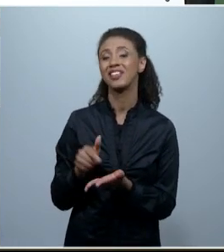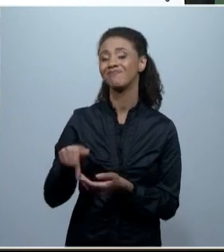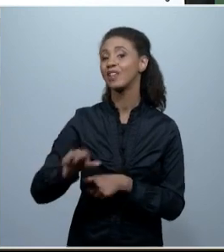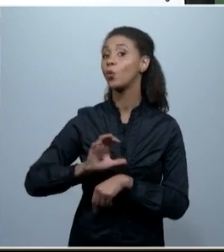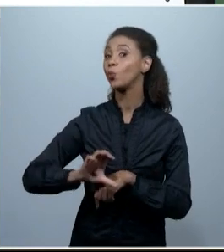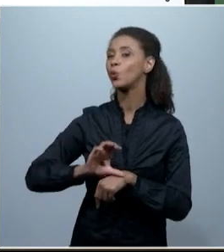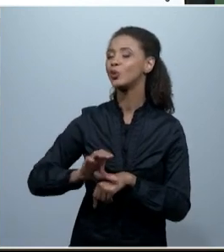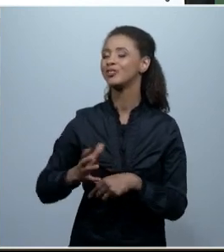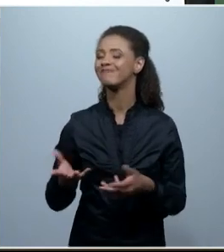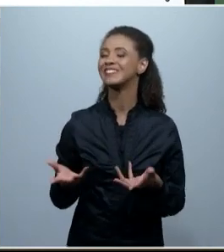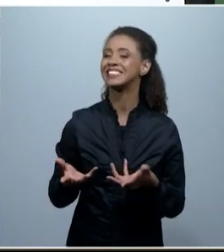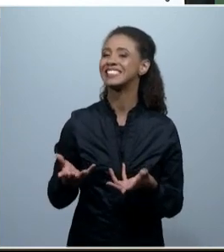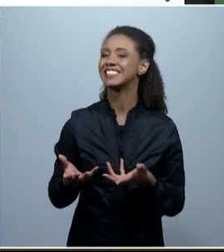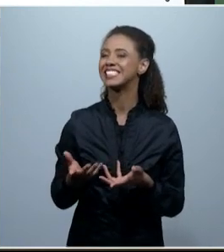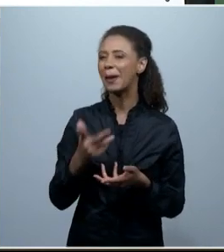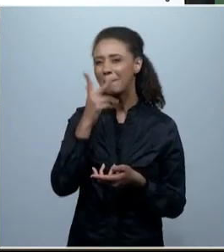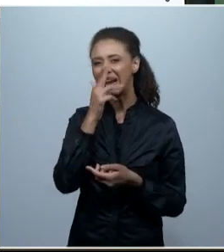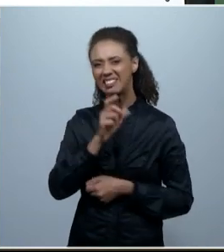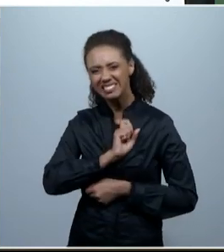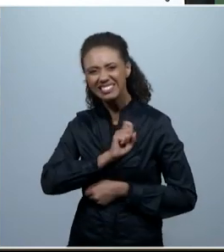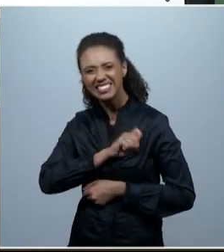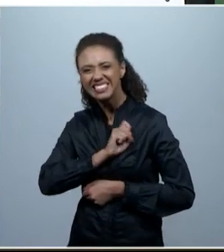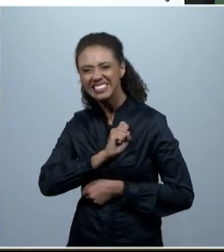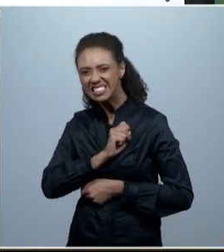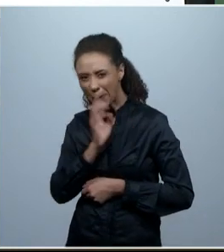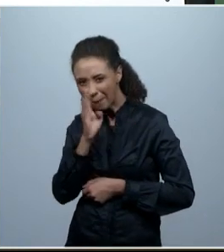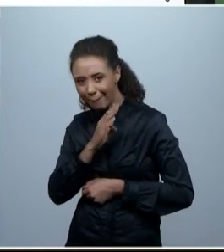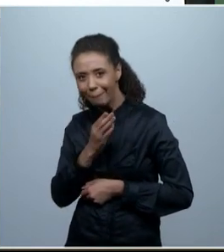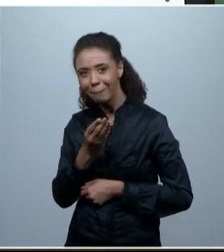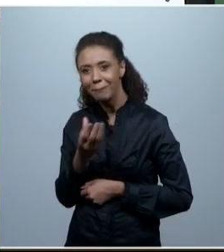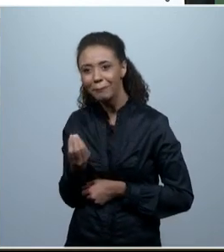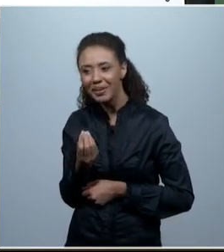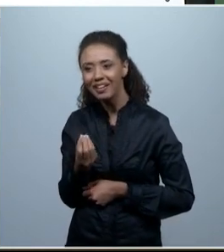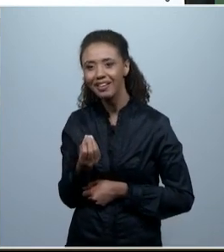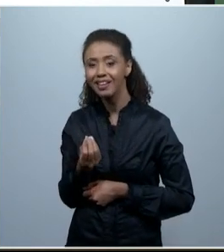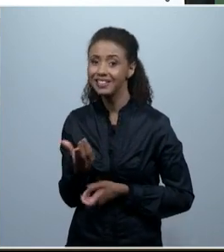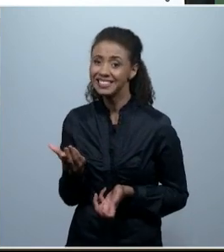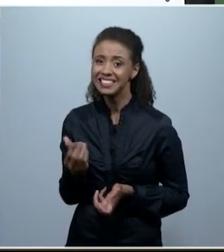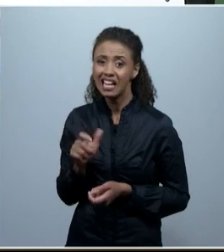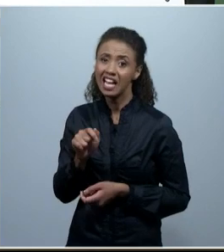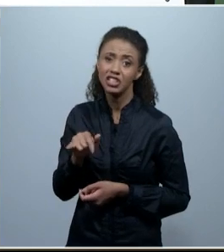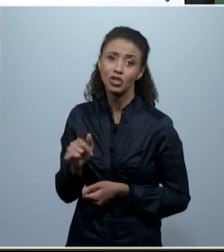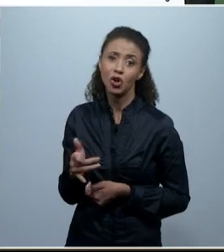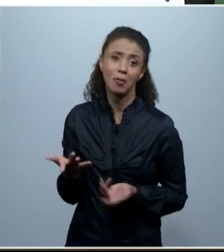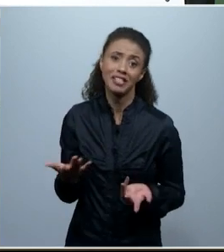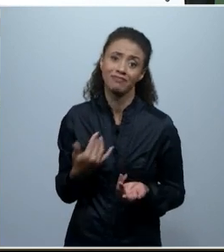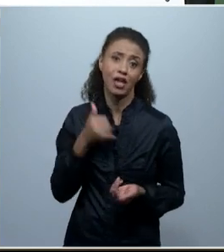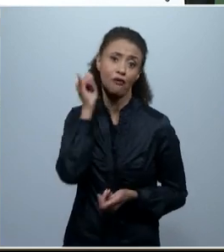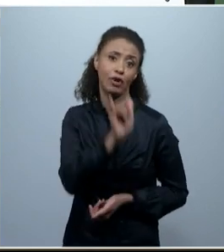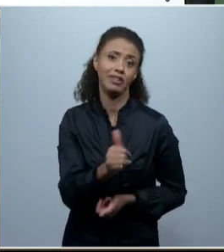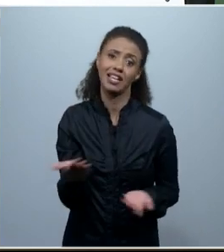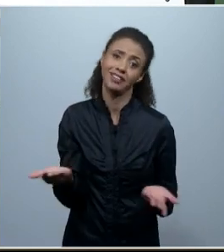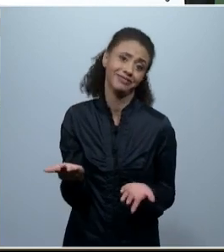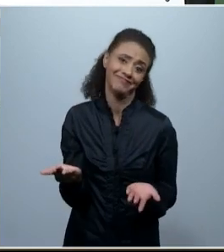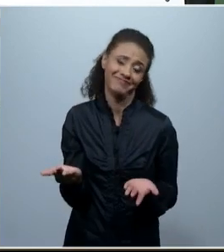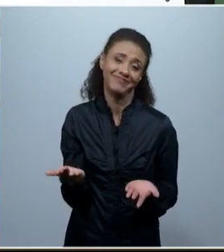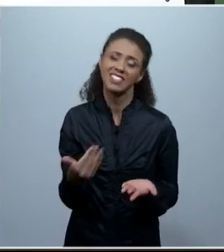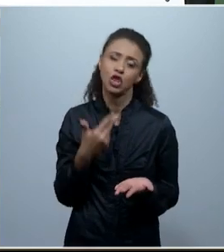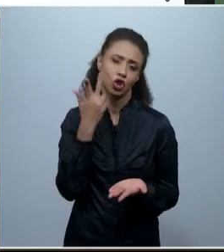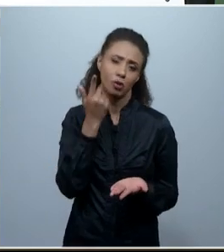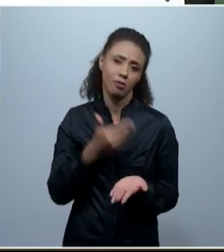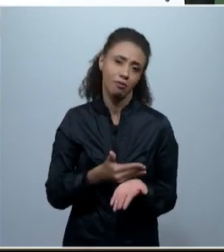pouquinho essa essa maldade porque a parte inicial dele é mas não tem como evitar pessoal é assim que é mesmo é normal mas a parte inicial